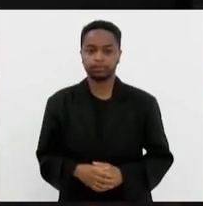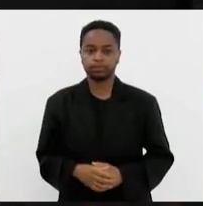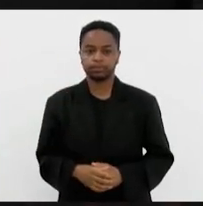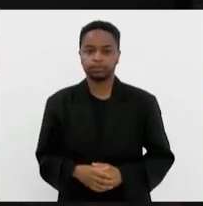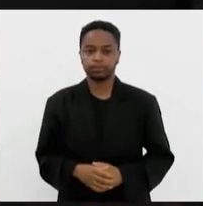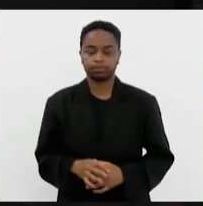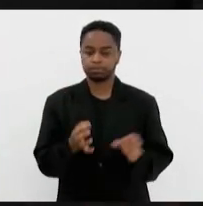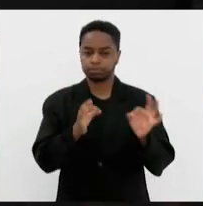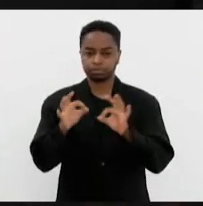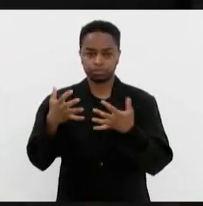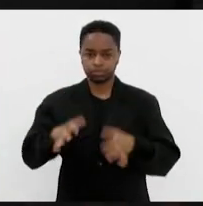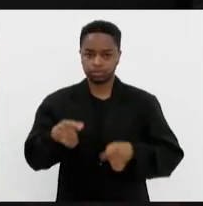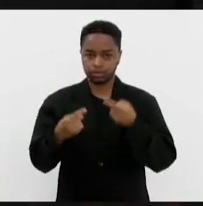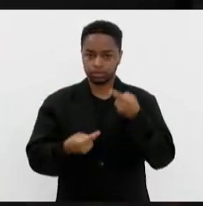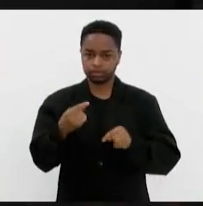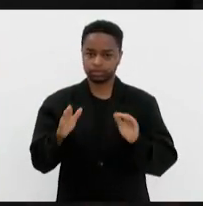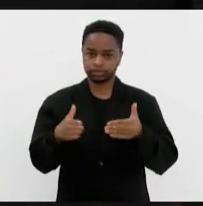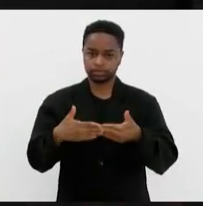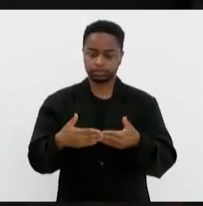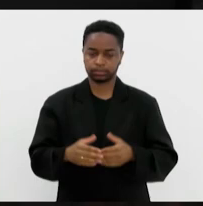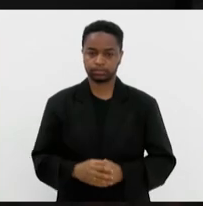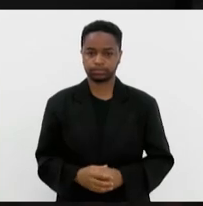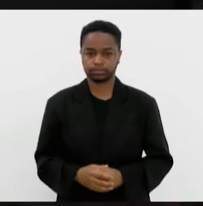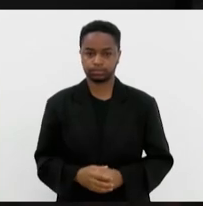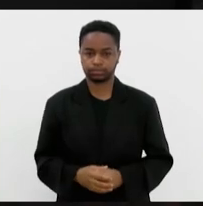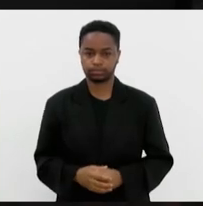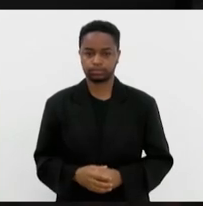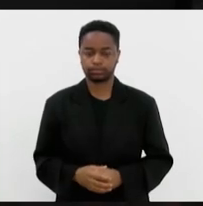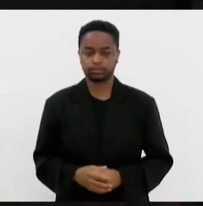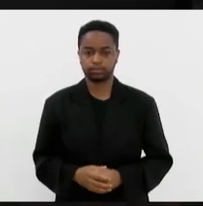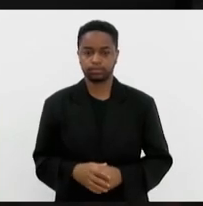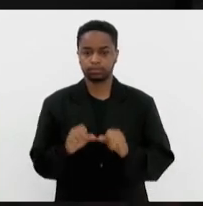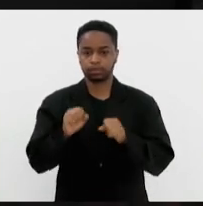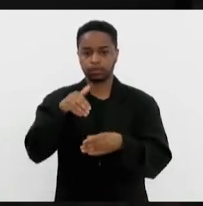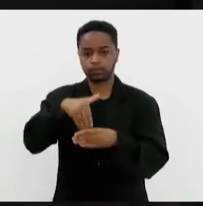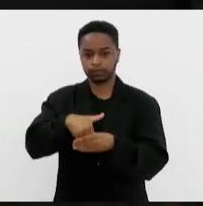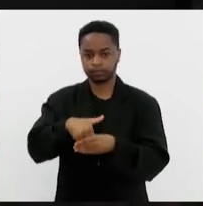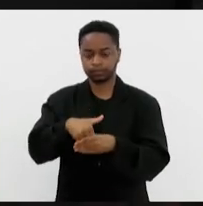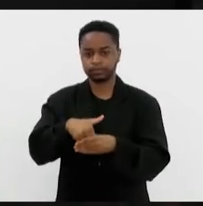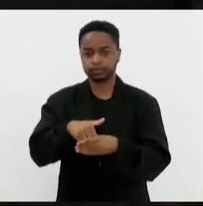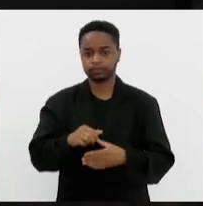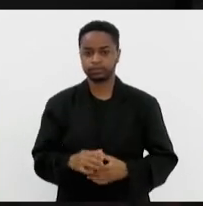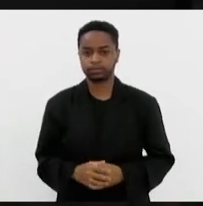Não havendo mais quem queira discutir, encerrada a discussão. Em votação,